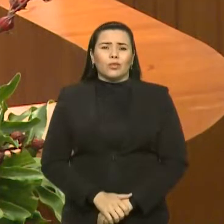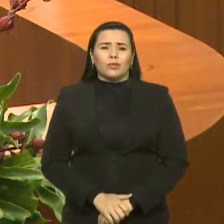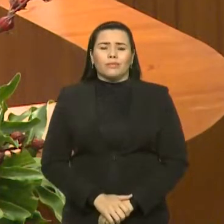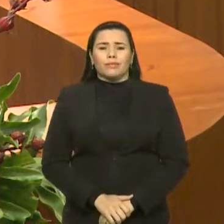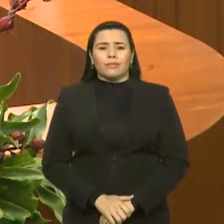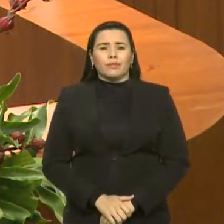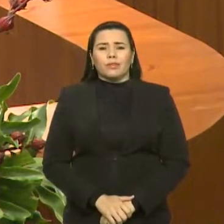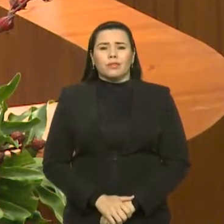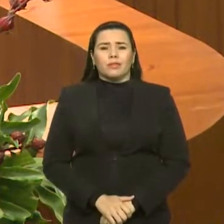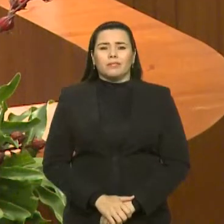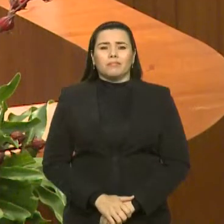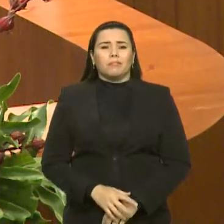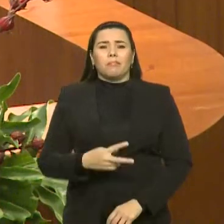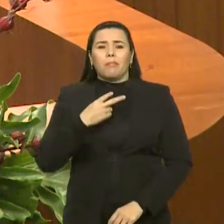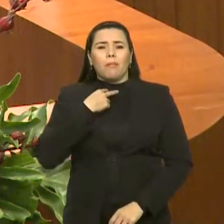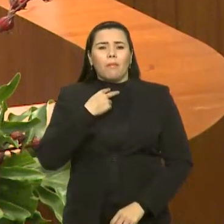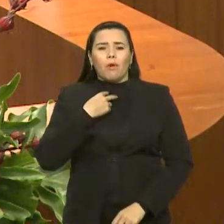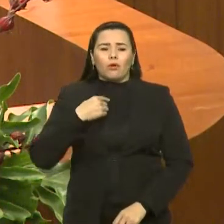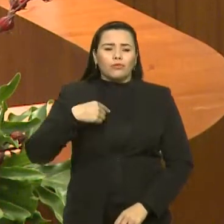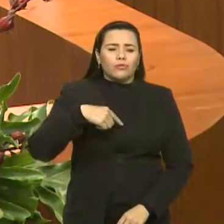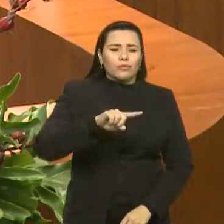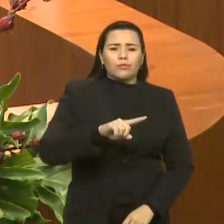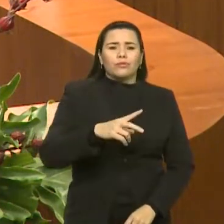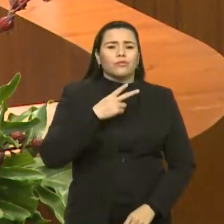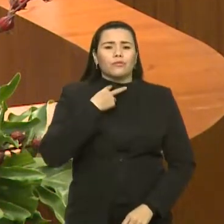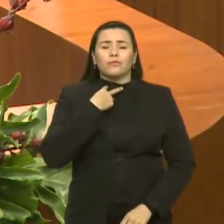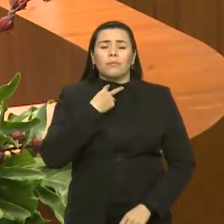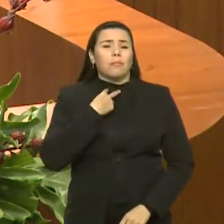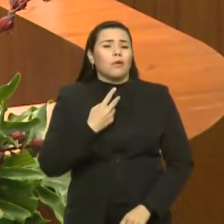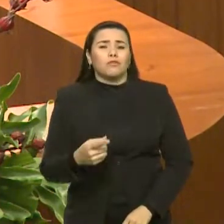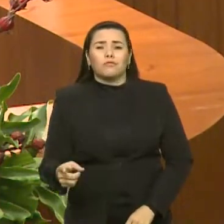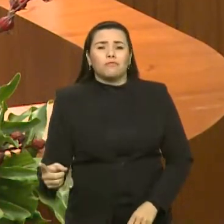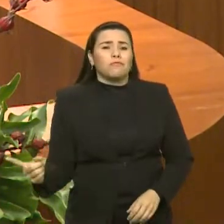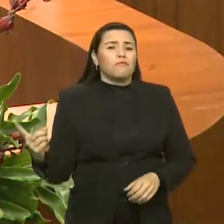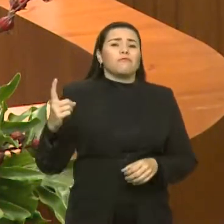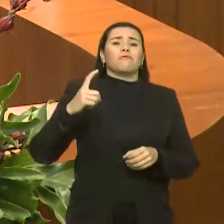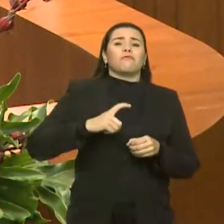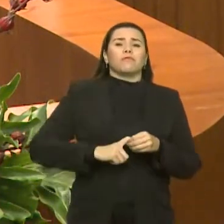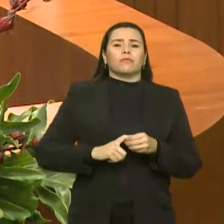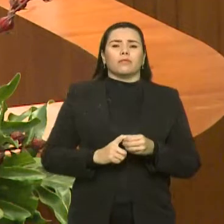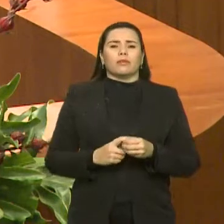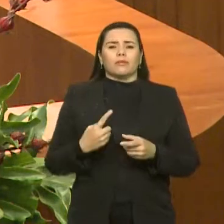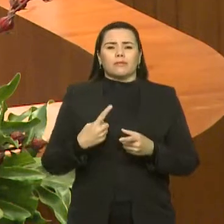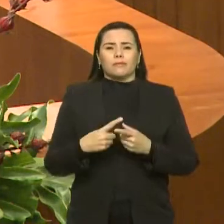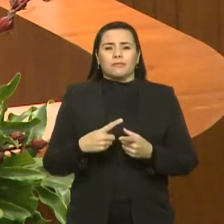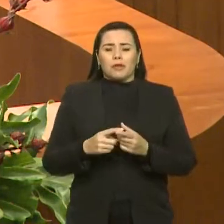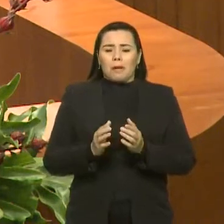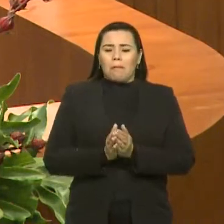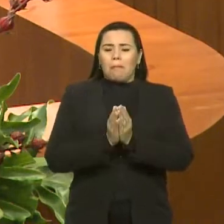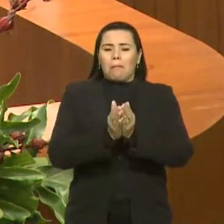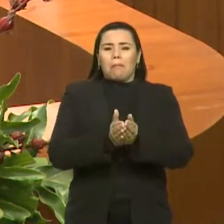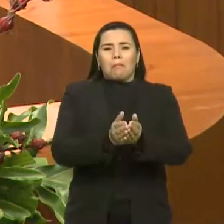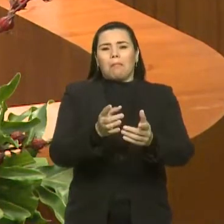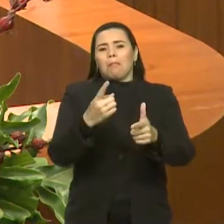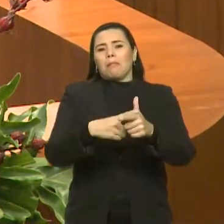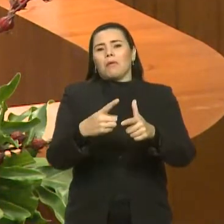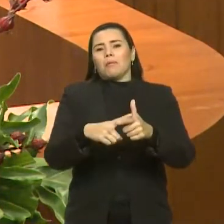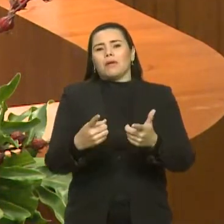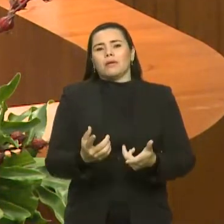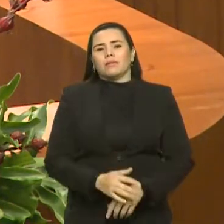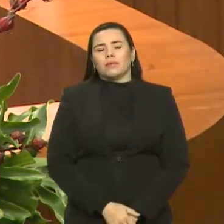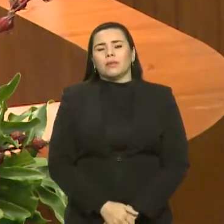e vir. Então, aonde está, nesse momento, o direito das pessoas? Aonde está